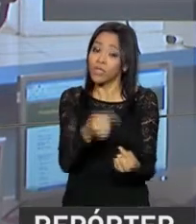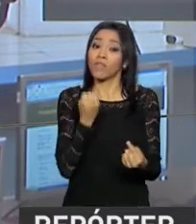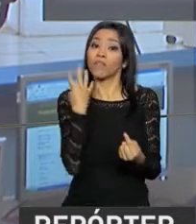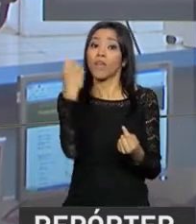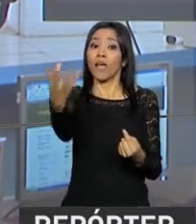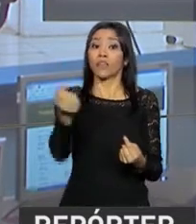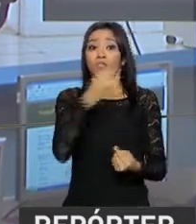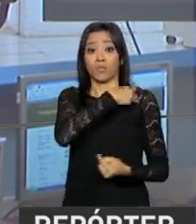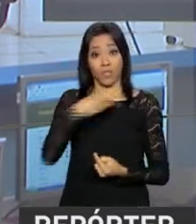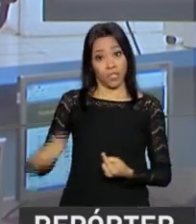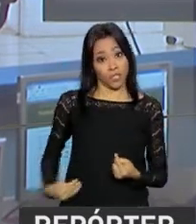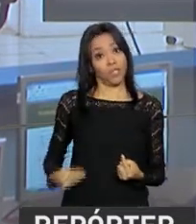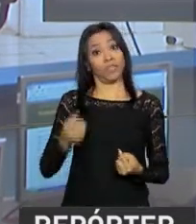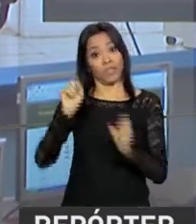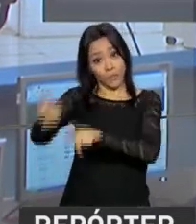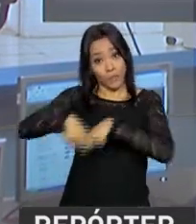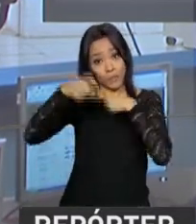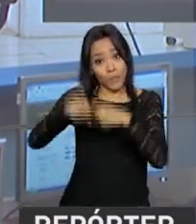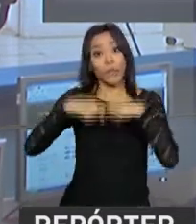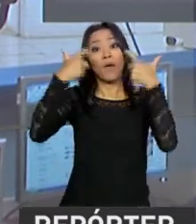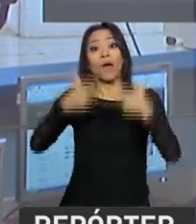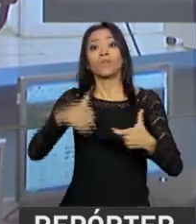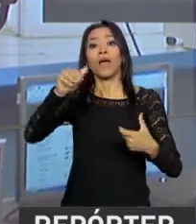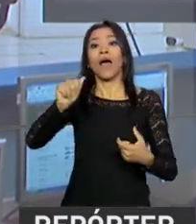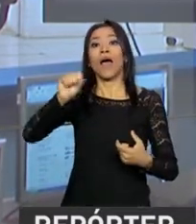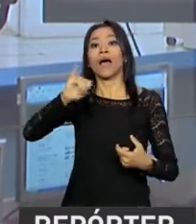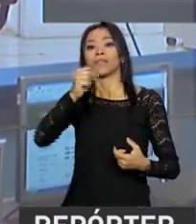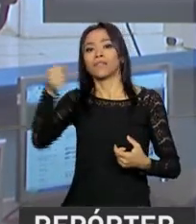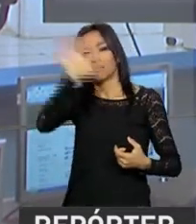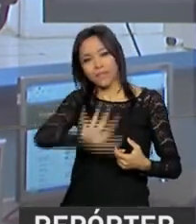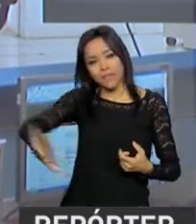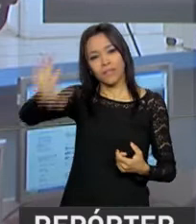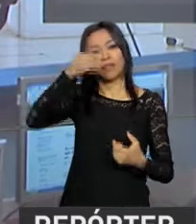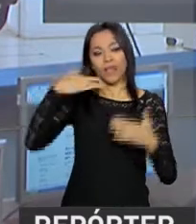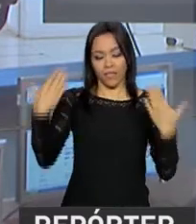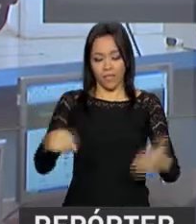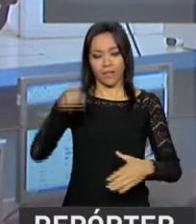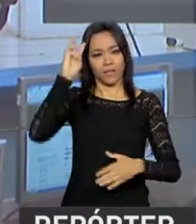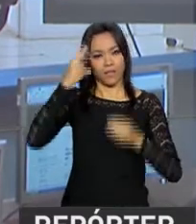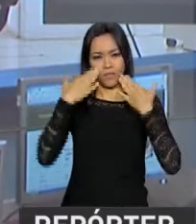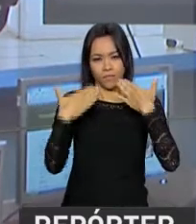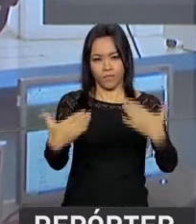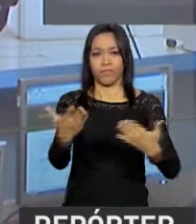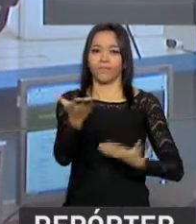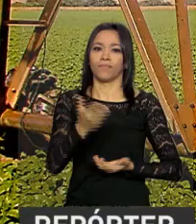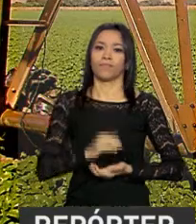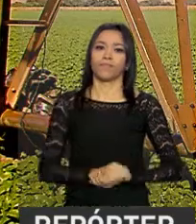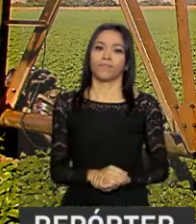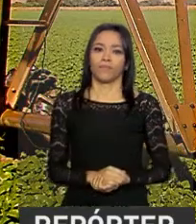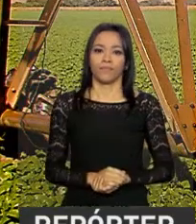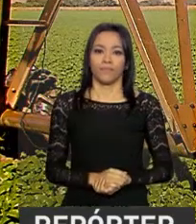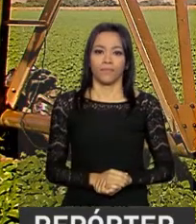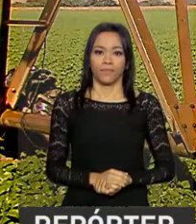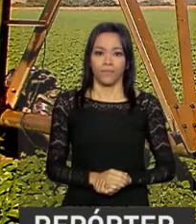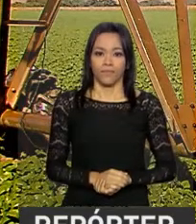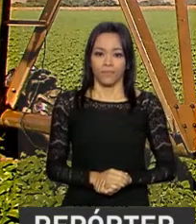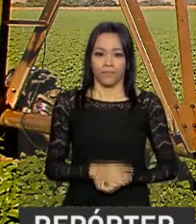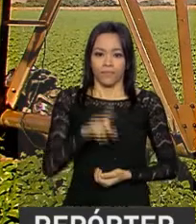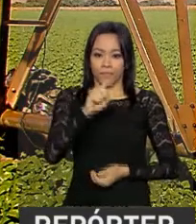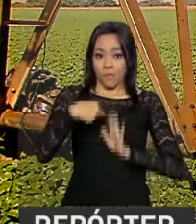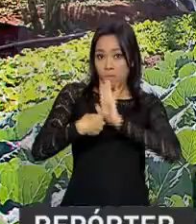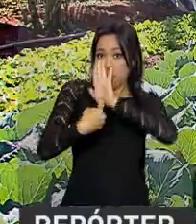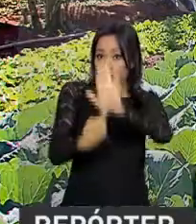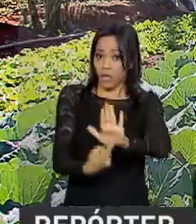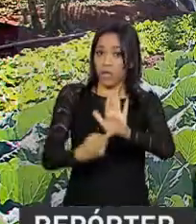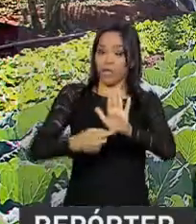da agricultura blairo maggi pela ásia o balanço da visita foi divulgado nesta terça feira mostrar um brasil